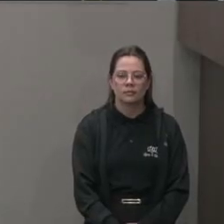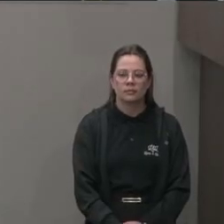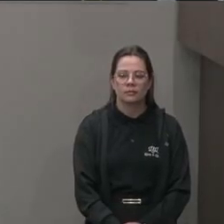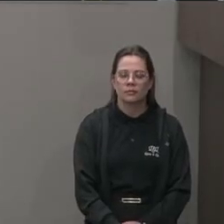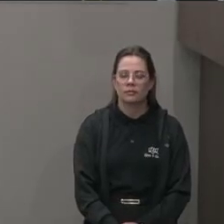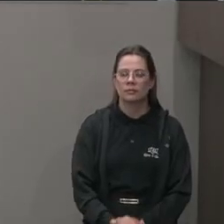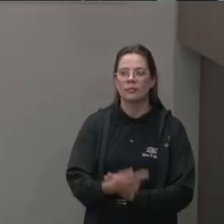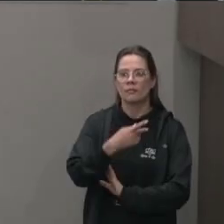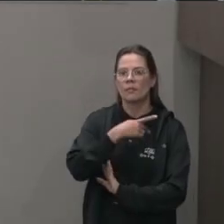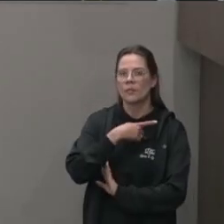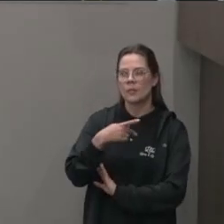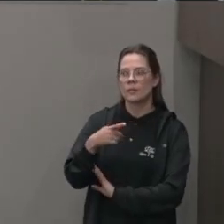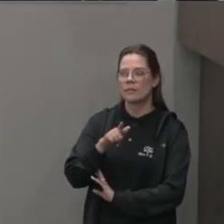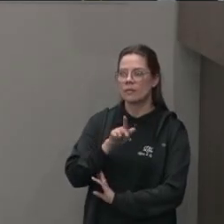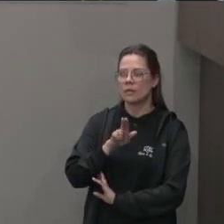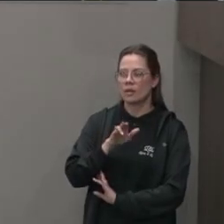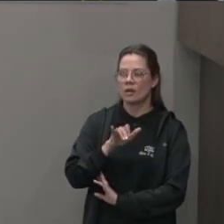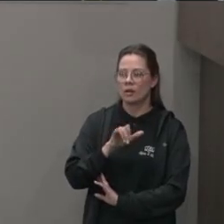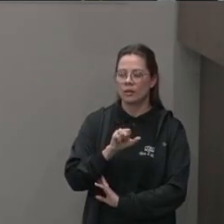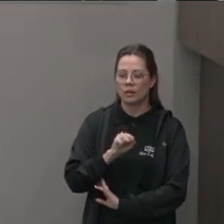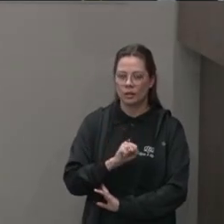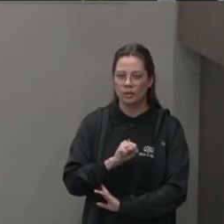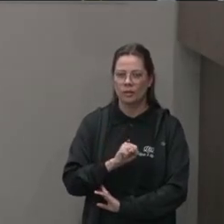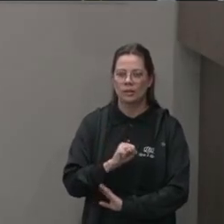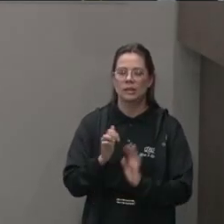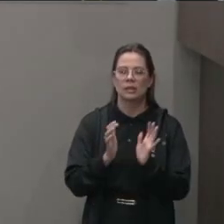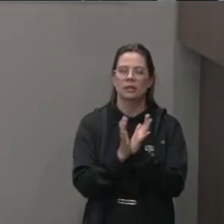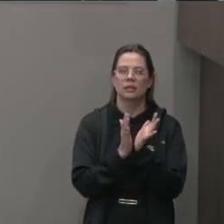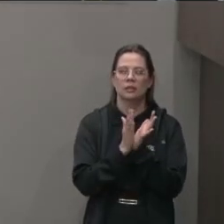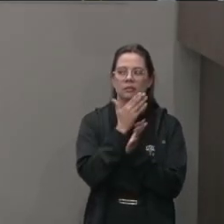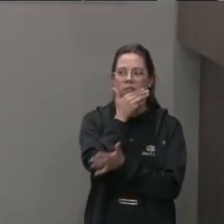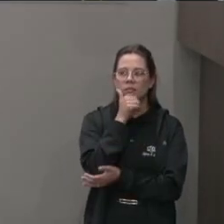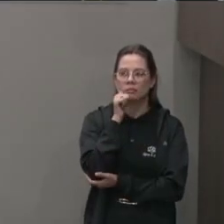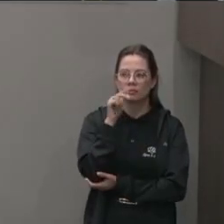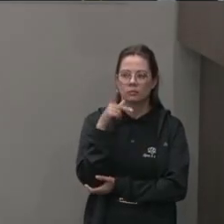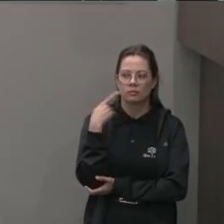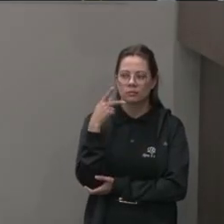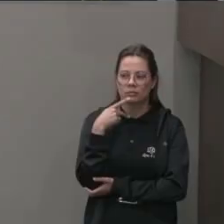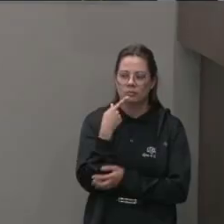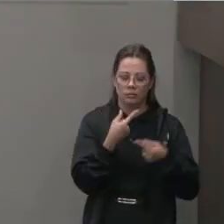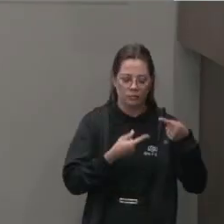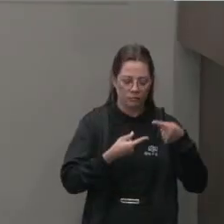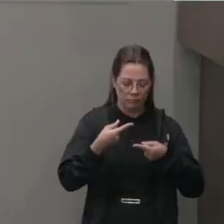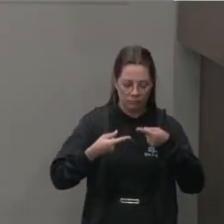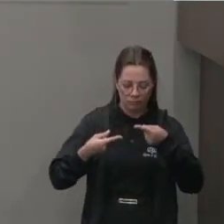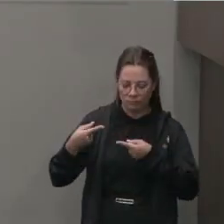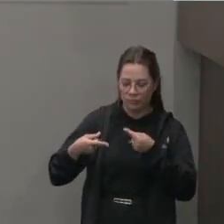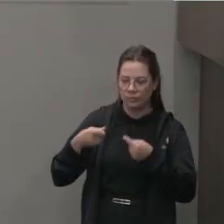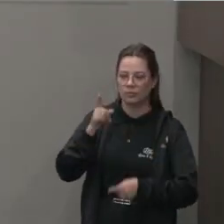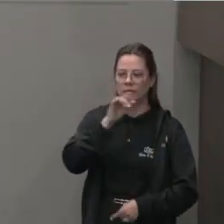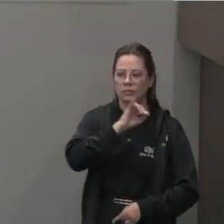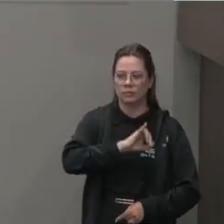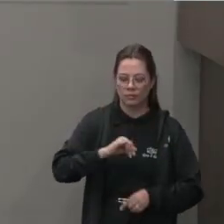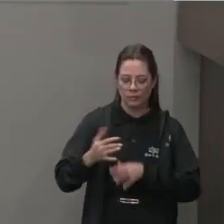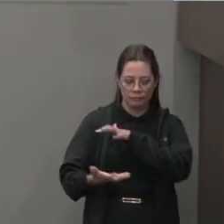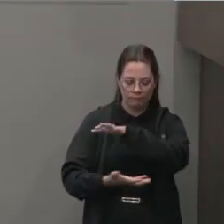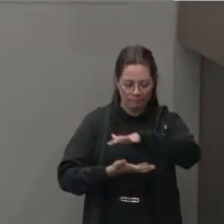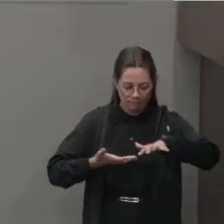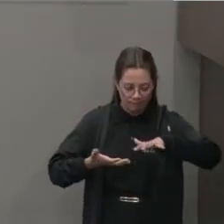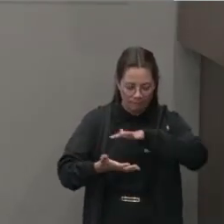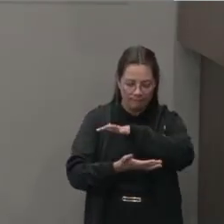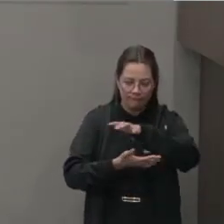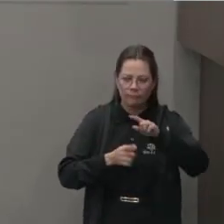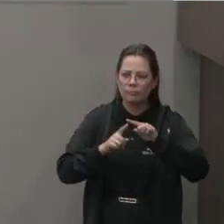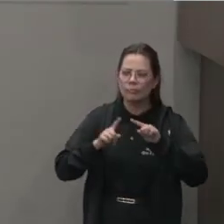Presidente Walendorf, mesa diretora, caros edis, um debate, né, meio polêmico, né, inclusive, mas